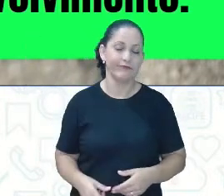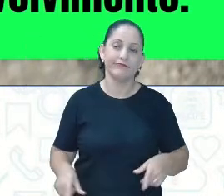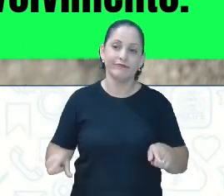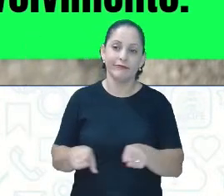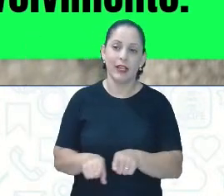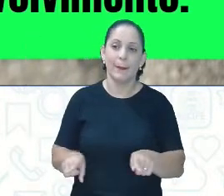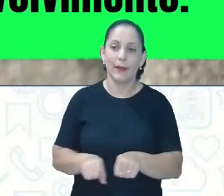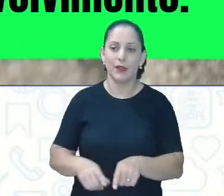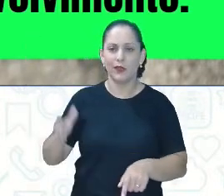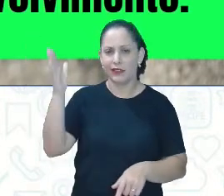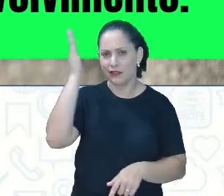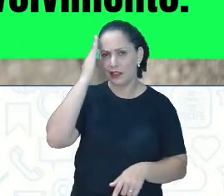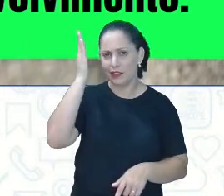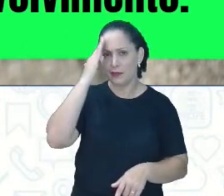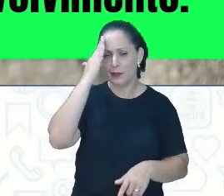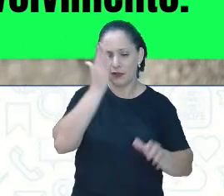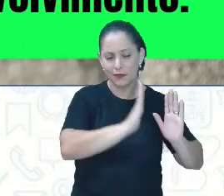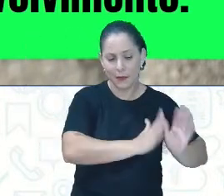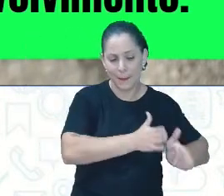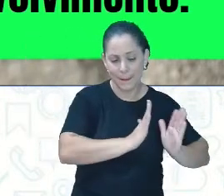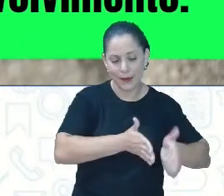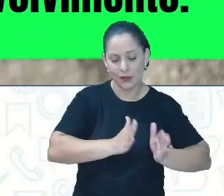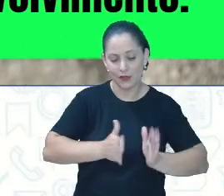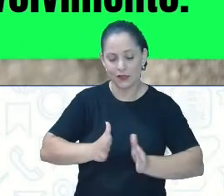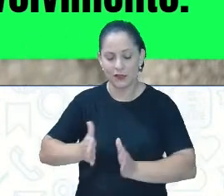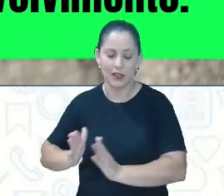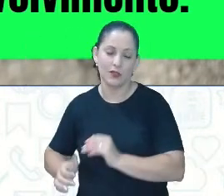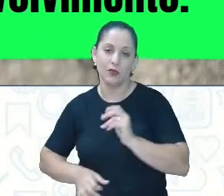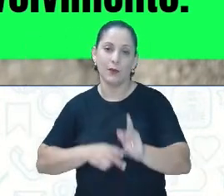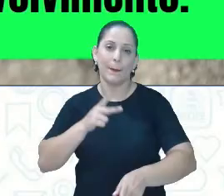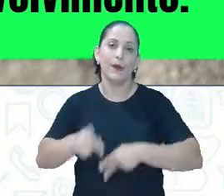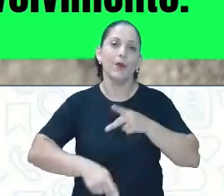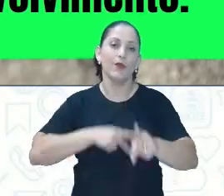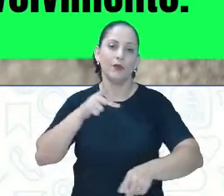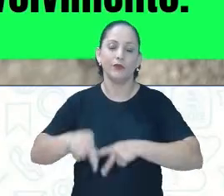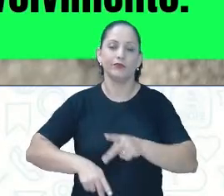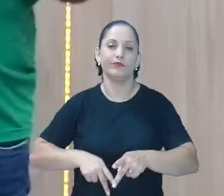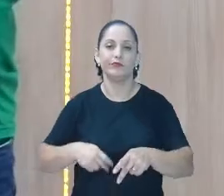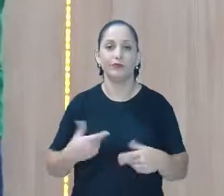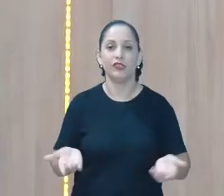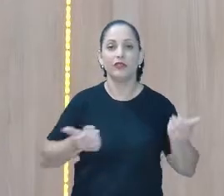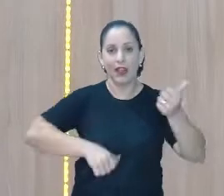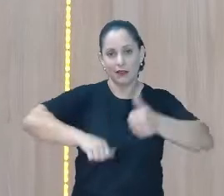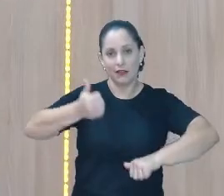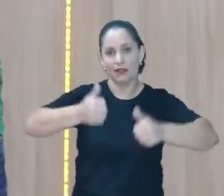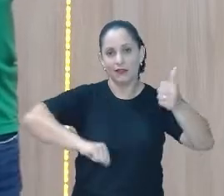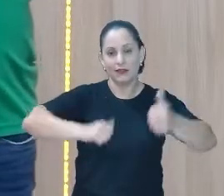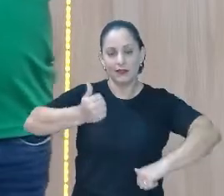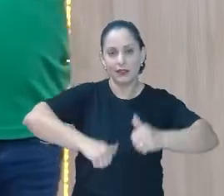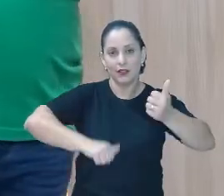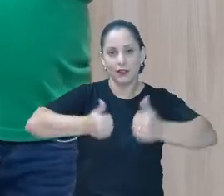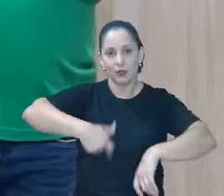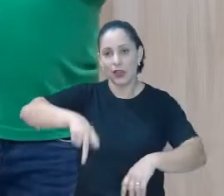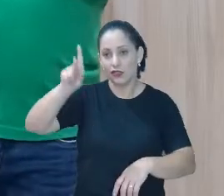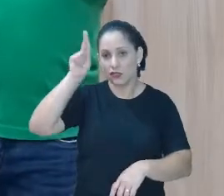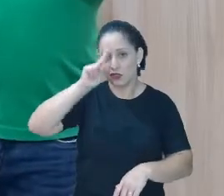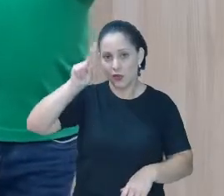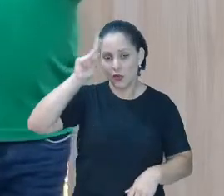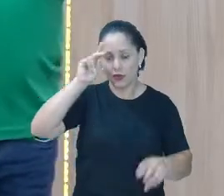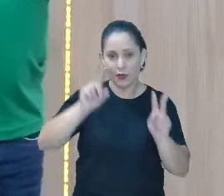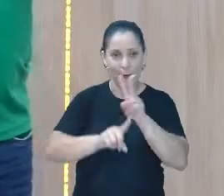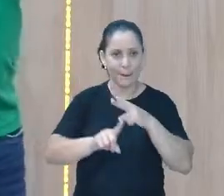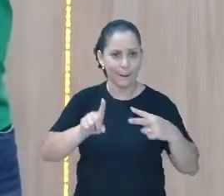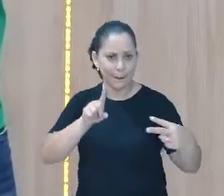para o entendimento do processo de desenvolvimento daquele povo. Lógico, a gente está analisando a história aqui dentro de uma perspectiva,